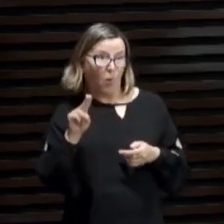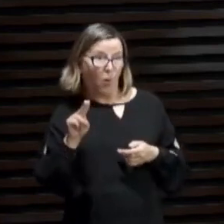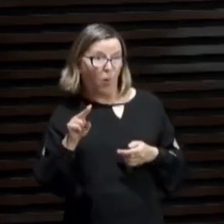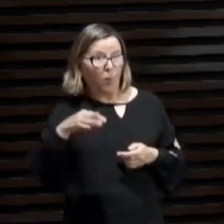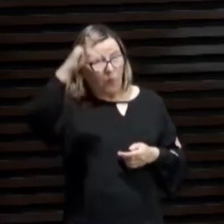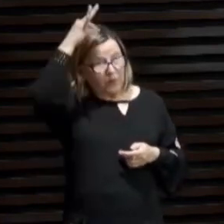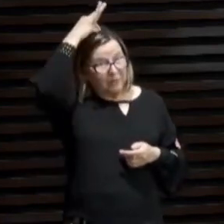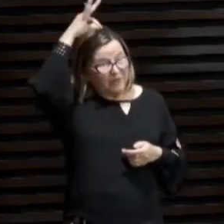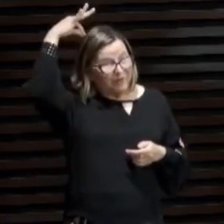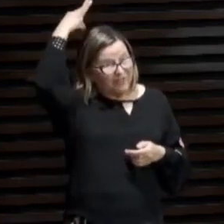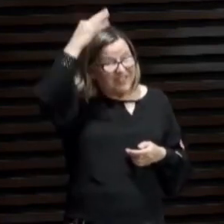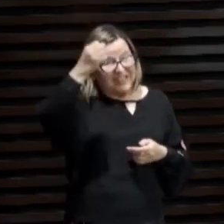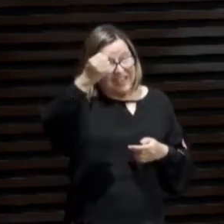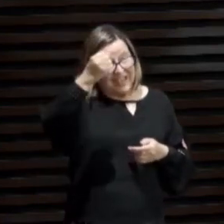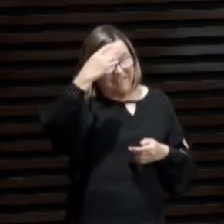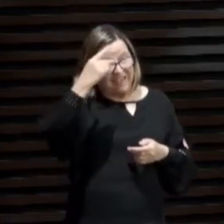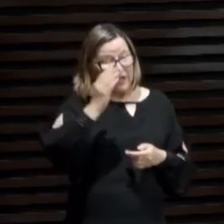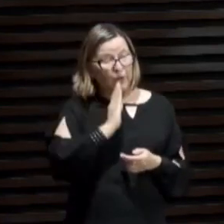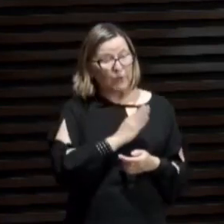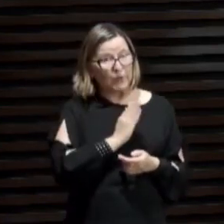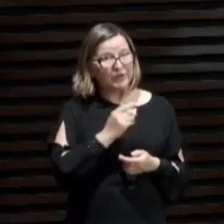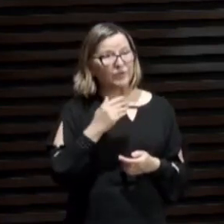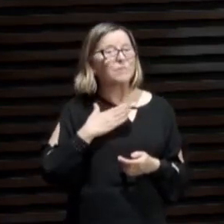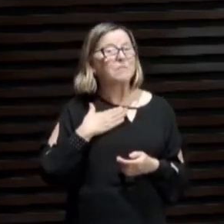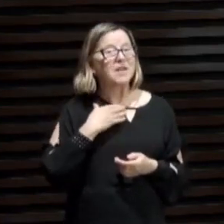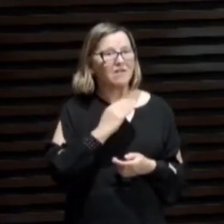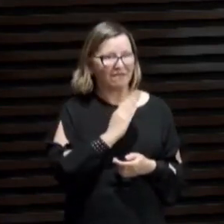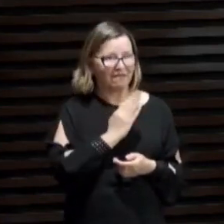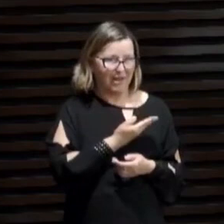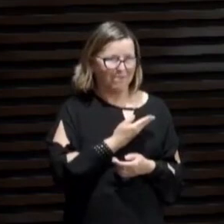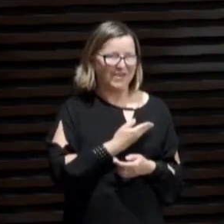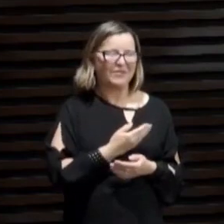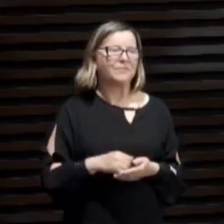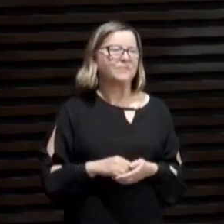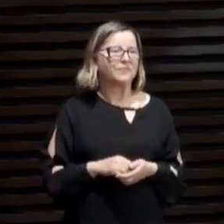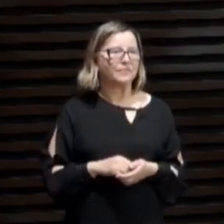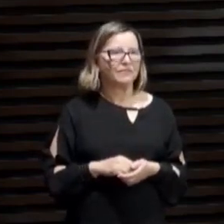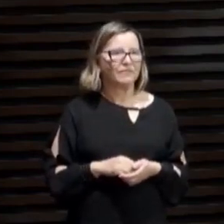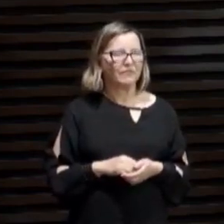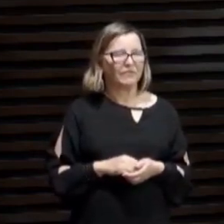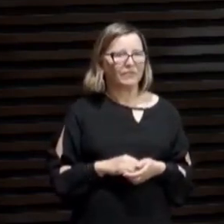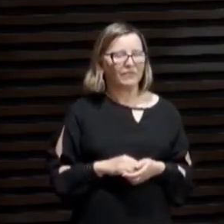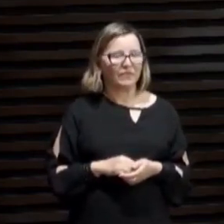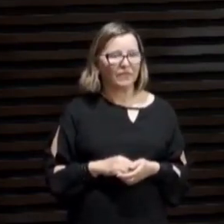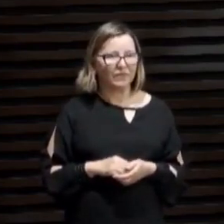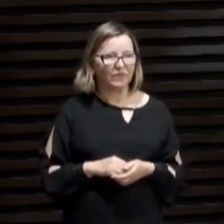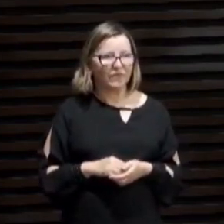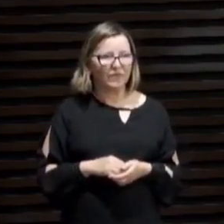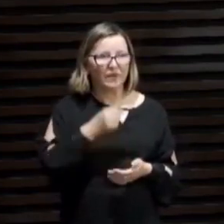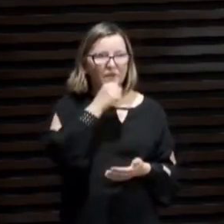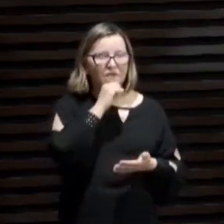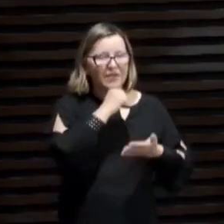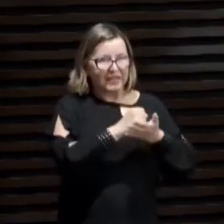isso. Infelizmente, eu já fiz isso também. Quando você olha todo o Antigo Testamento,